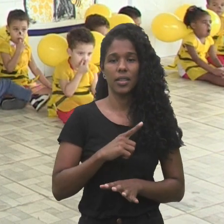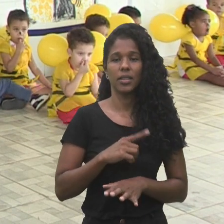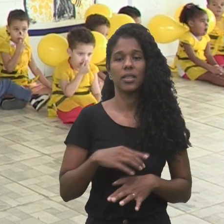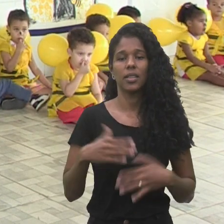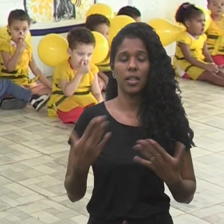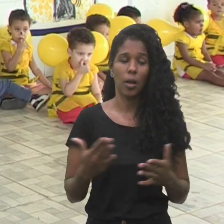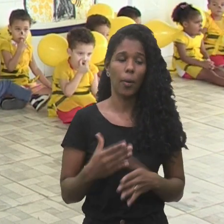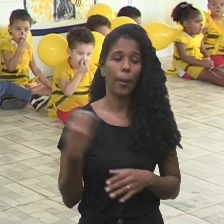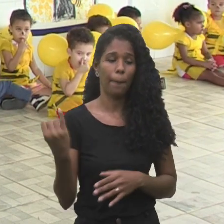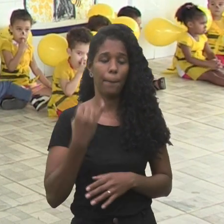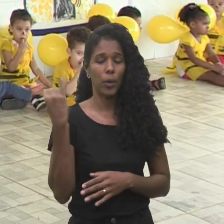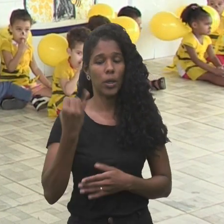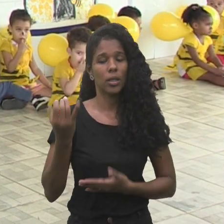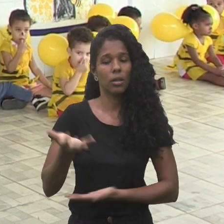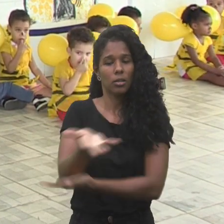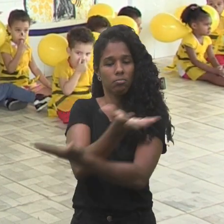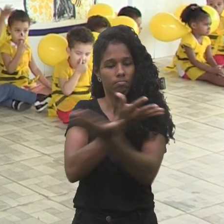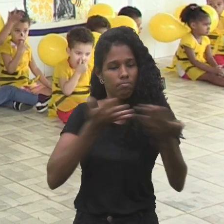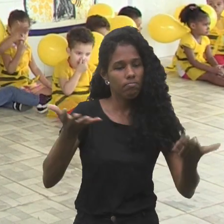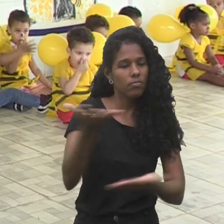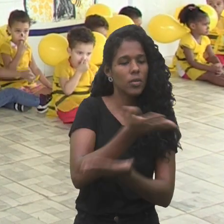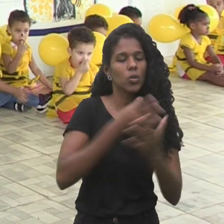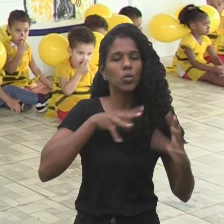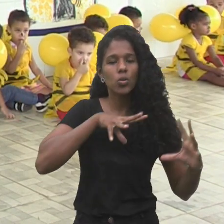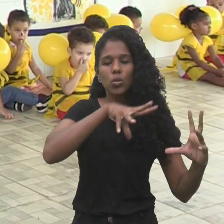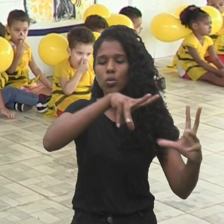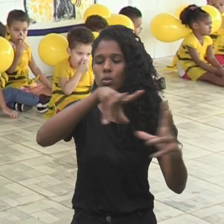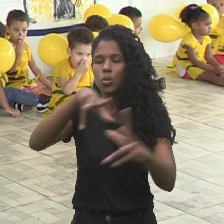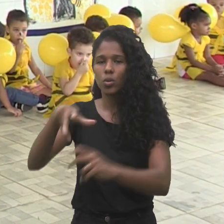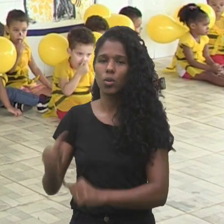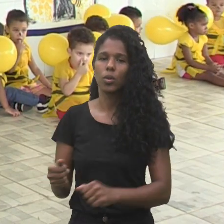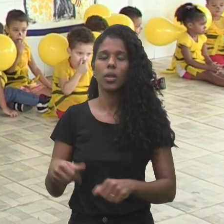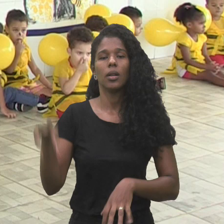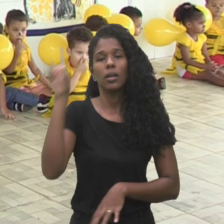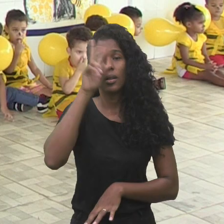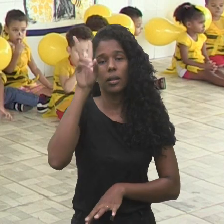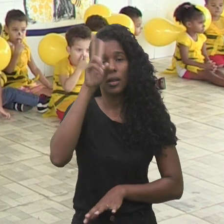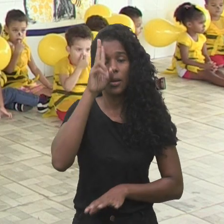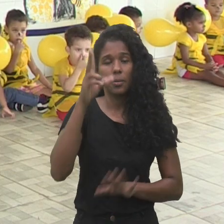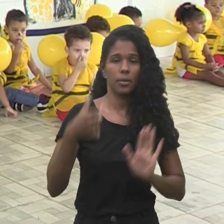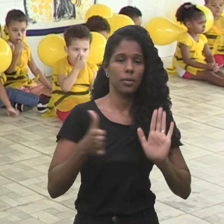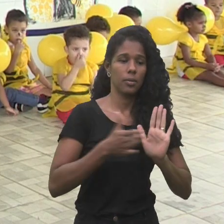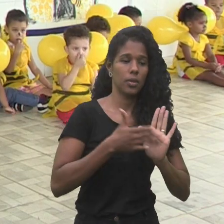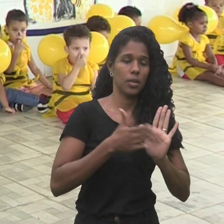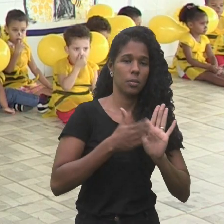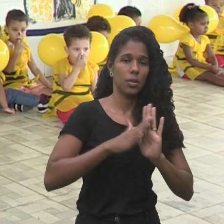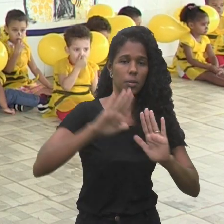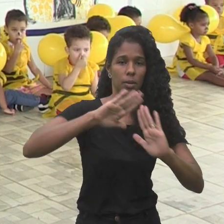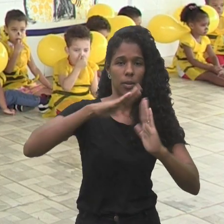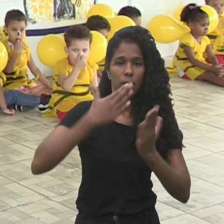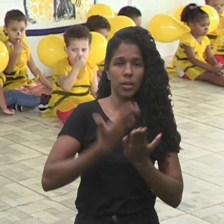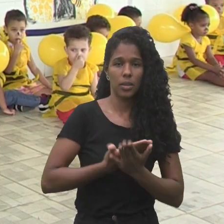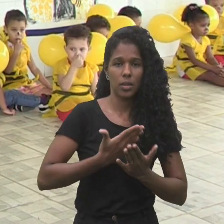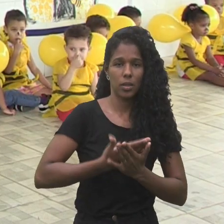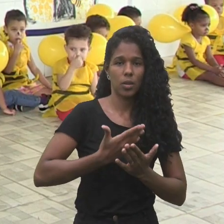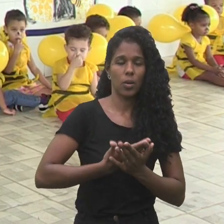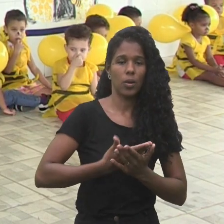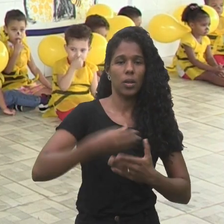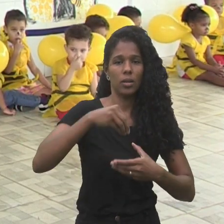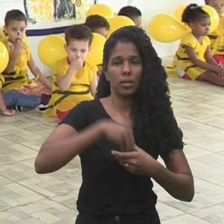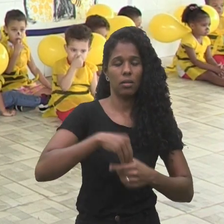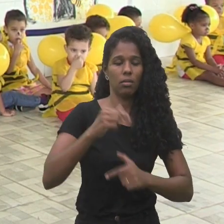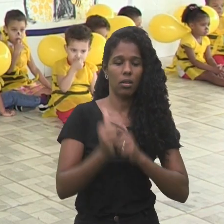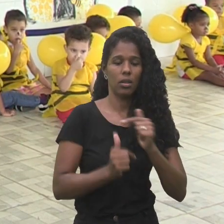vocês. Lembrando também do Projeto Institucional 2023, Tique Tique Tac, Vamos